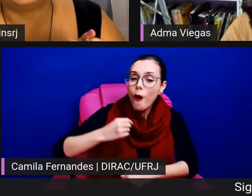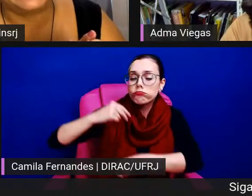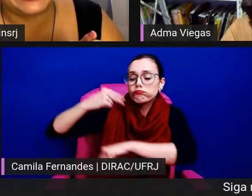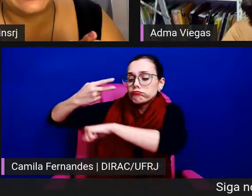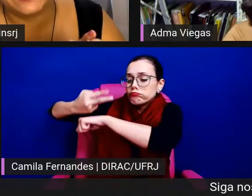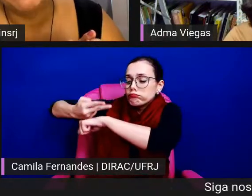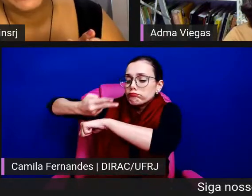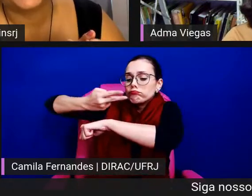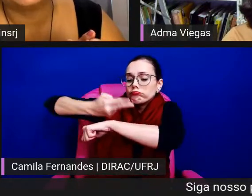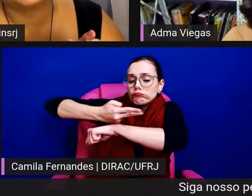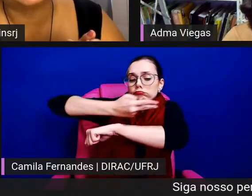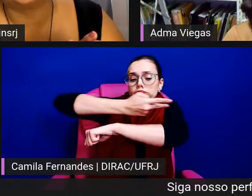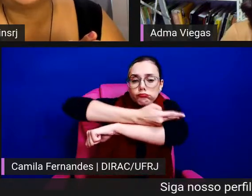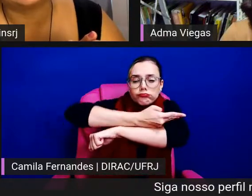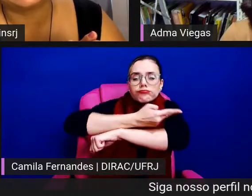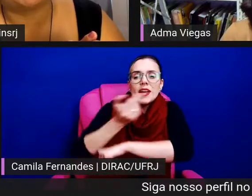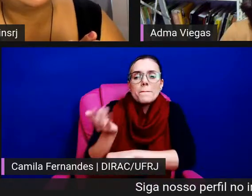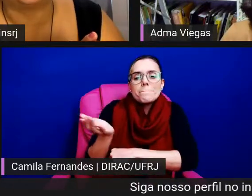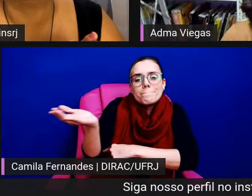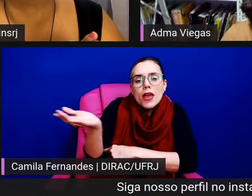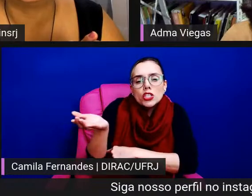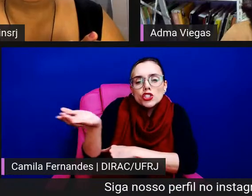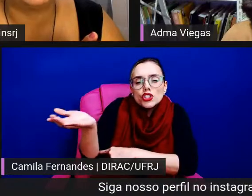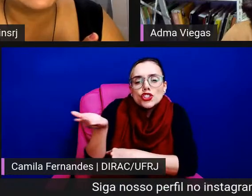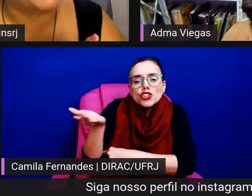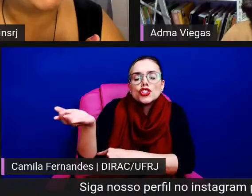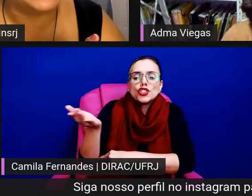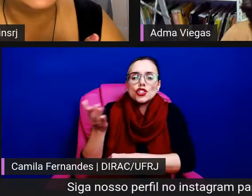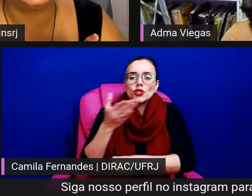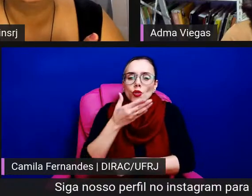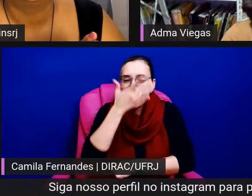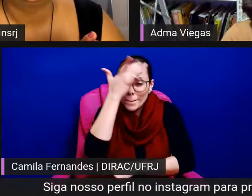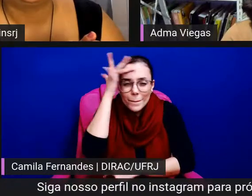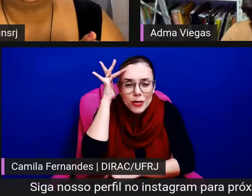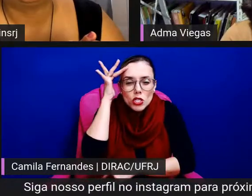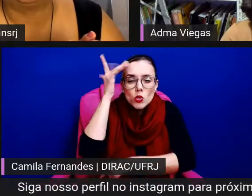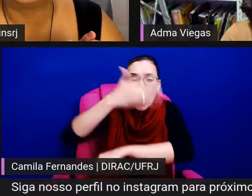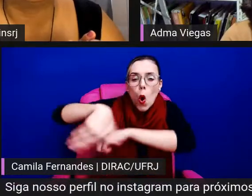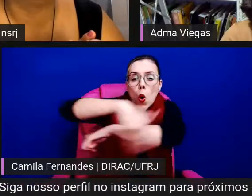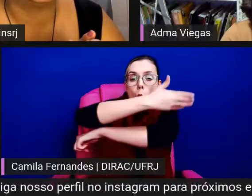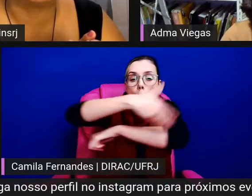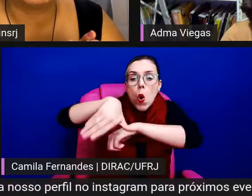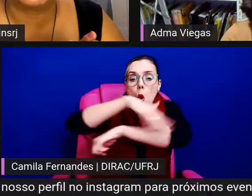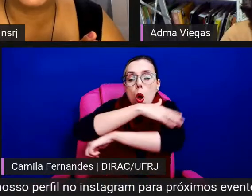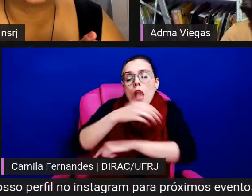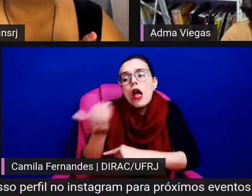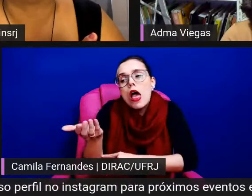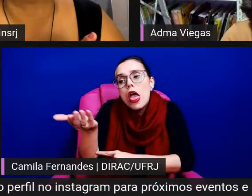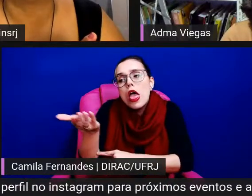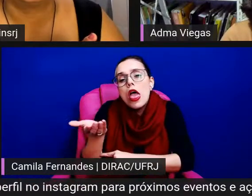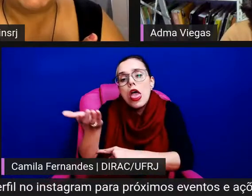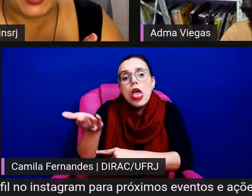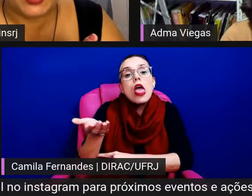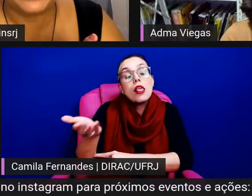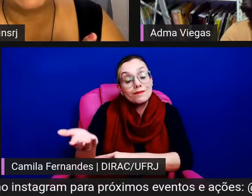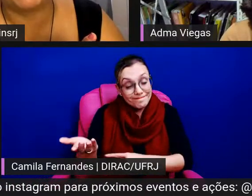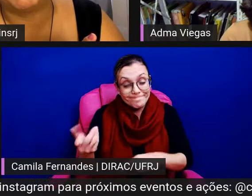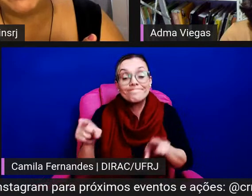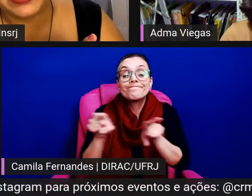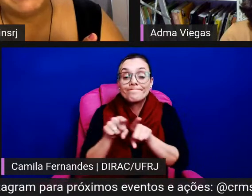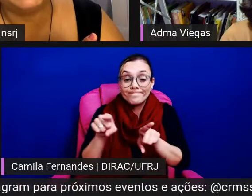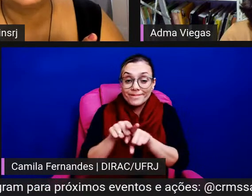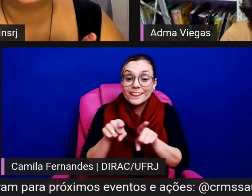essa visibilidade, quando a gente, por exemplo, vai contar para a nossa família, ou vai contar para as pessoas com quem a gente